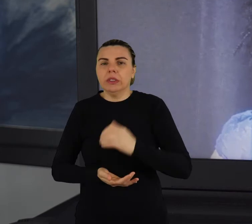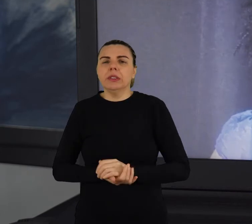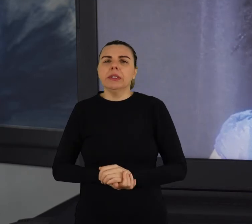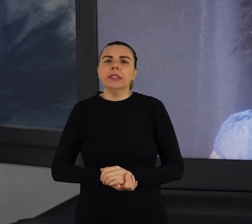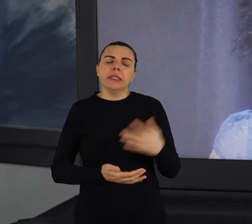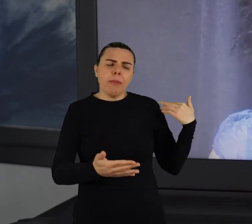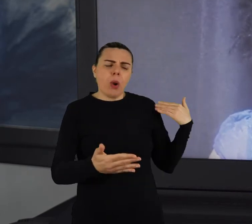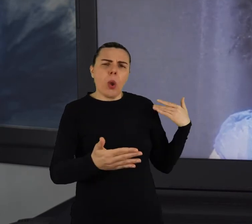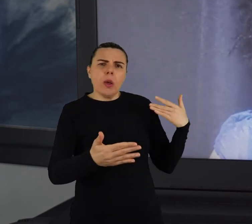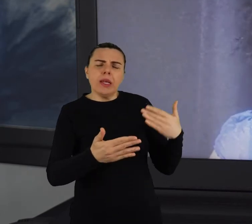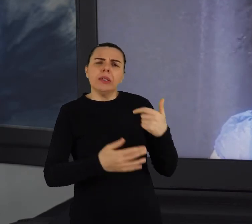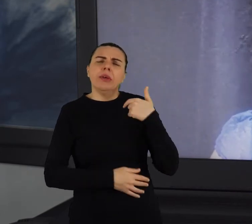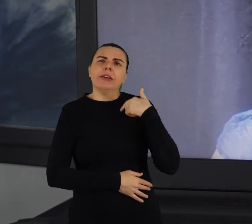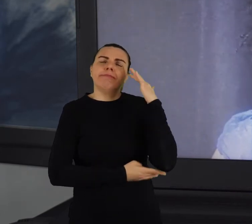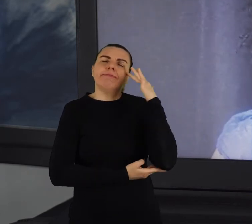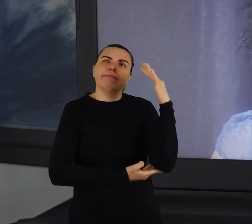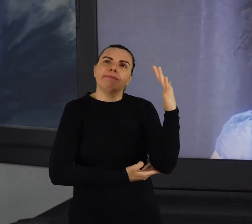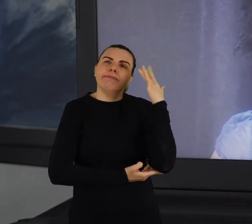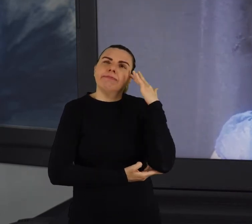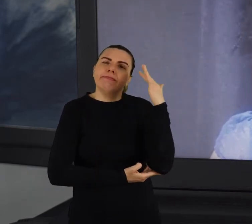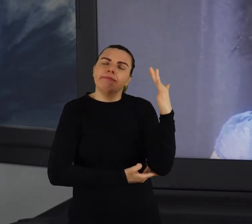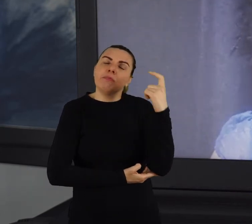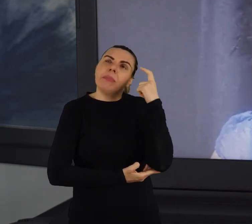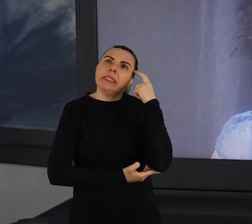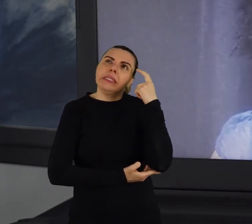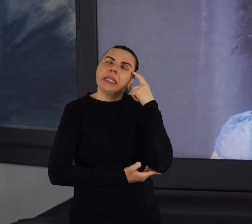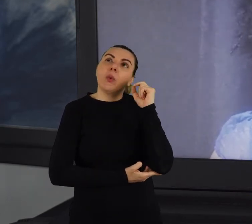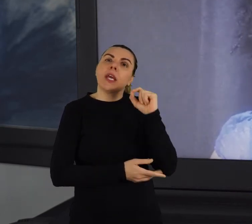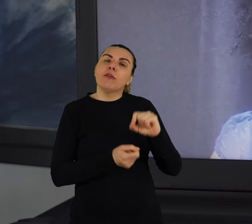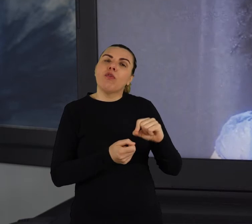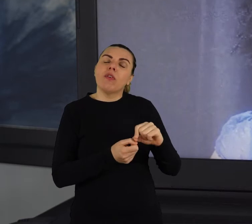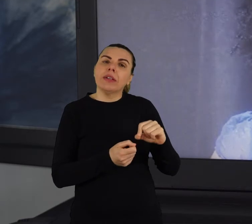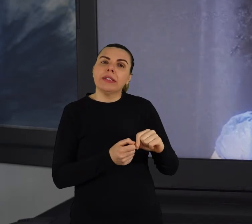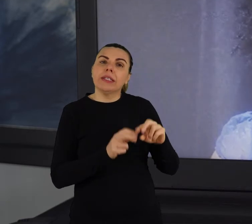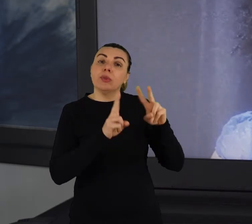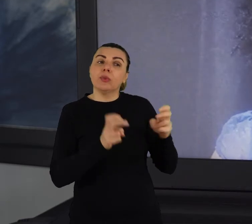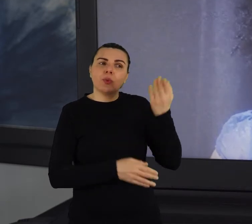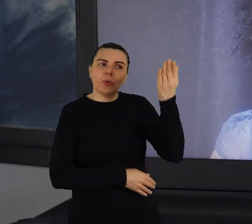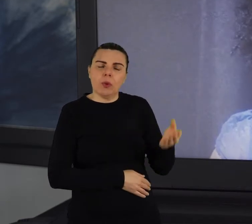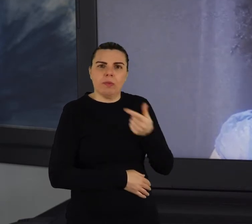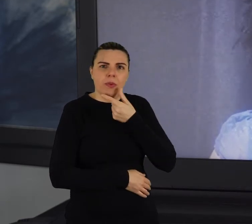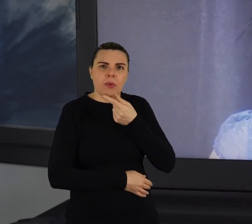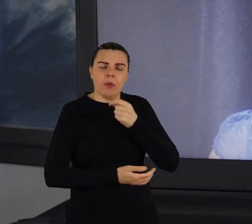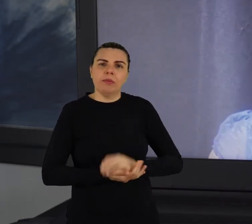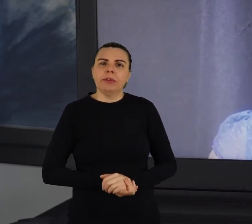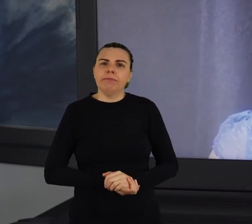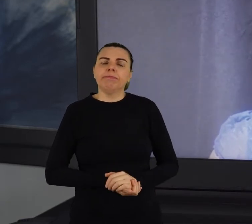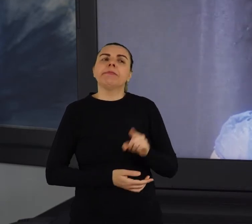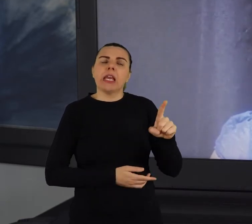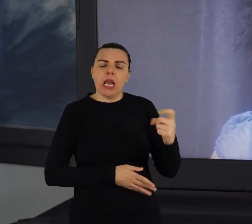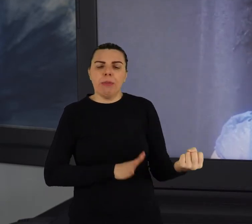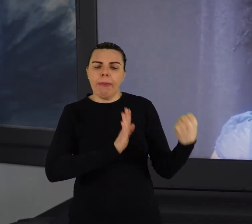fui passando por esse processo de pensar o que eu faria em relação ao Jota. Ele me